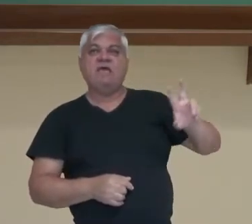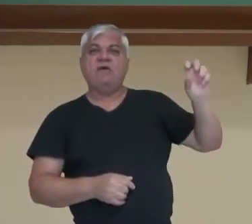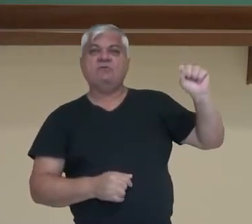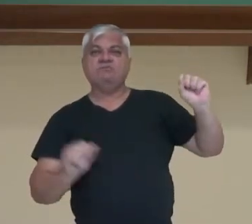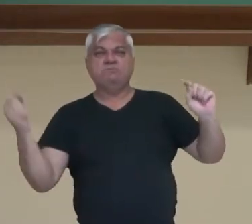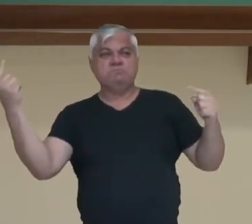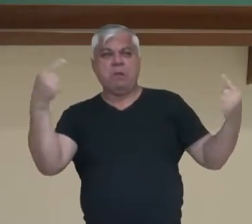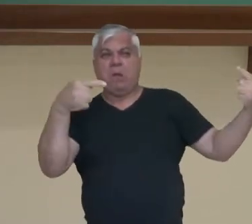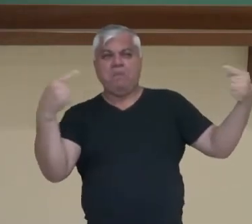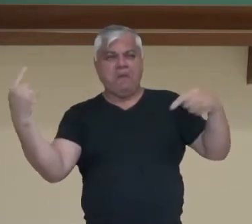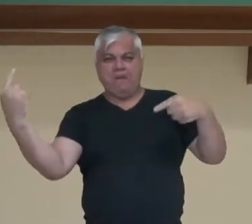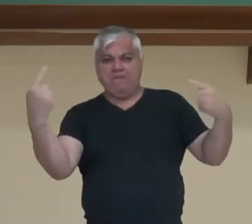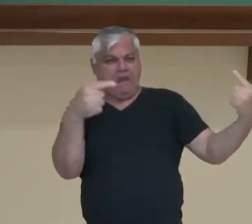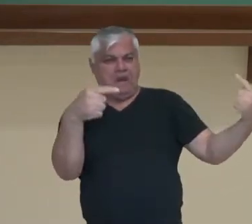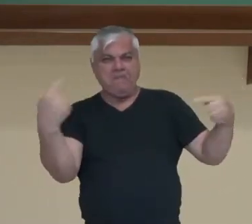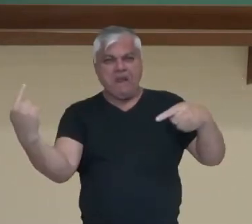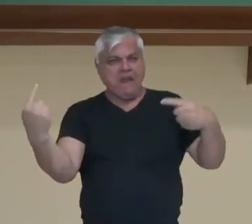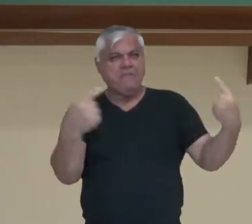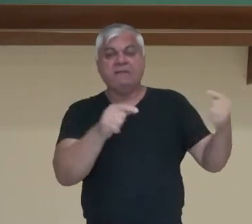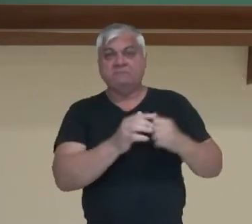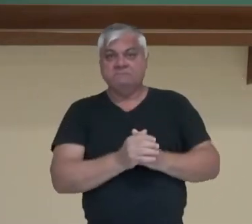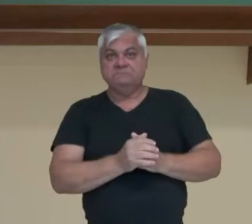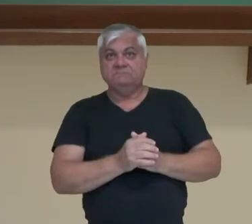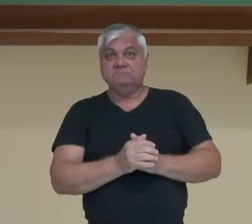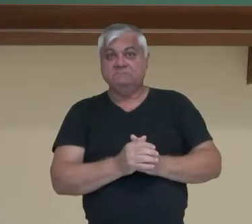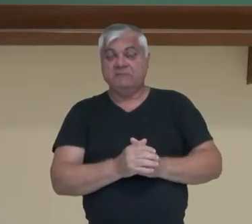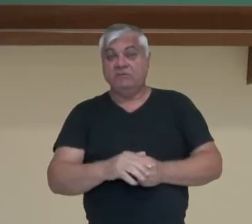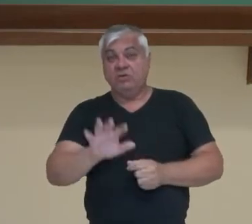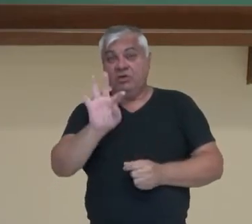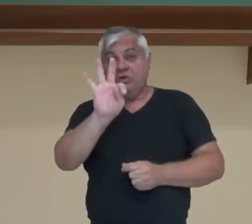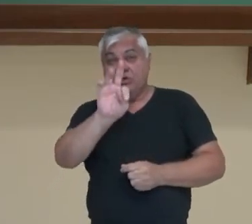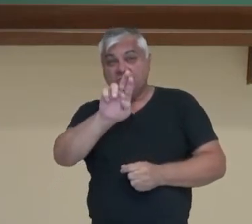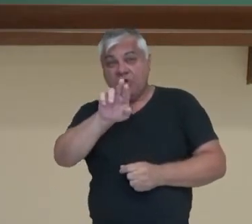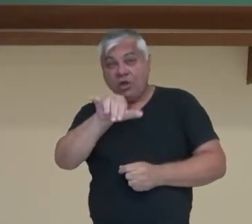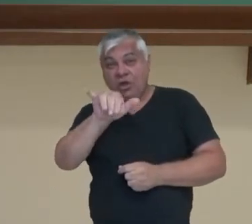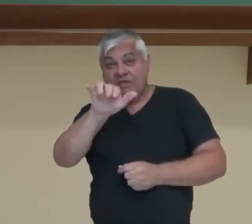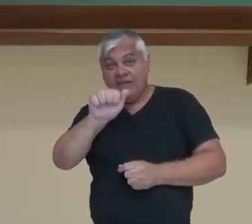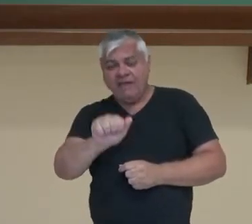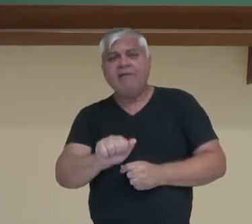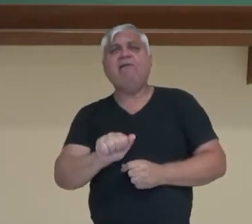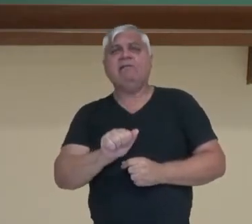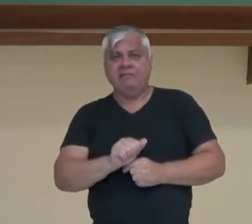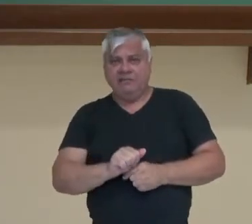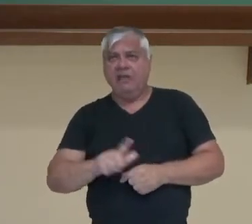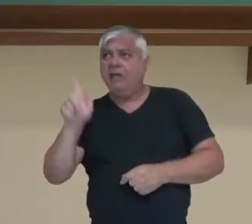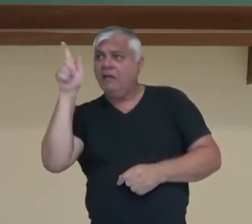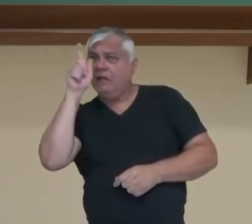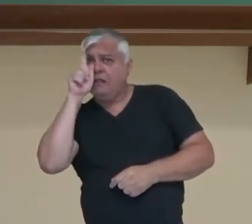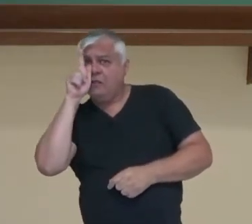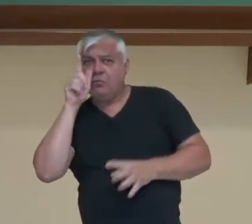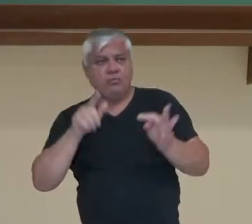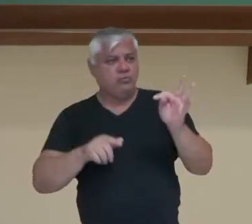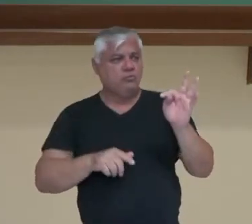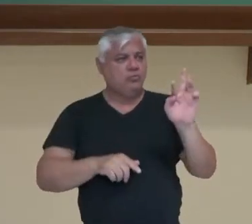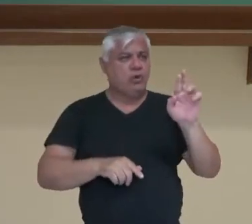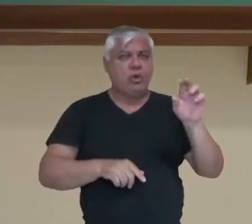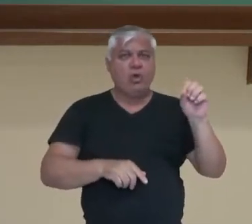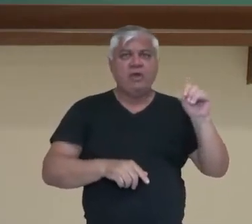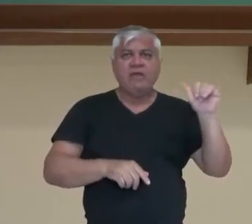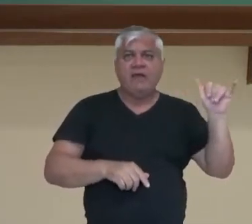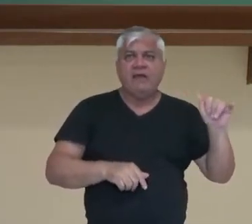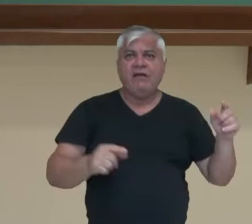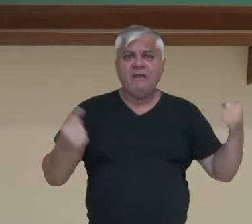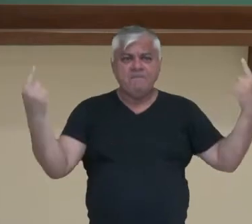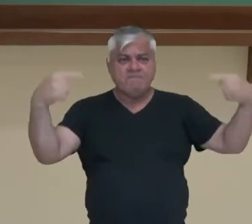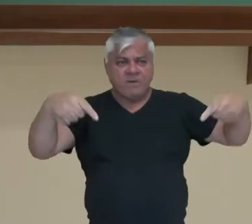guerra. A Guerra de Troia, entre gregos e troianos, talvez até realmente aconteceu. Acredita-se, inclusive,